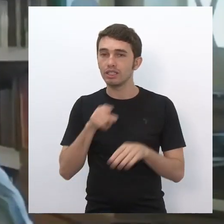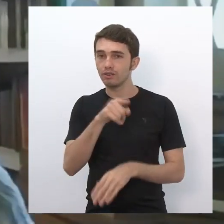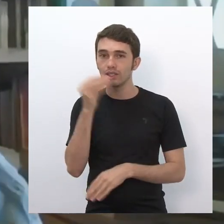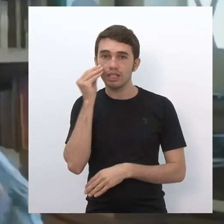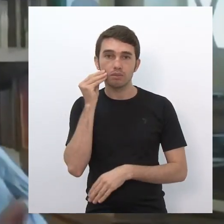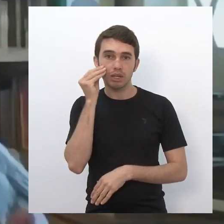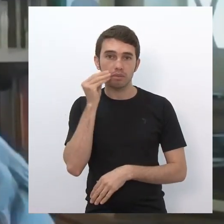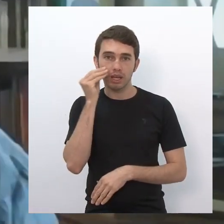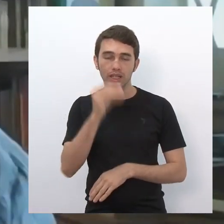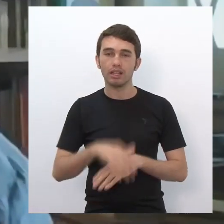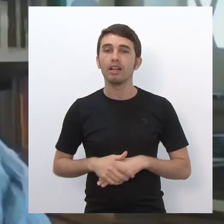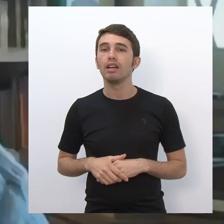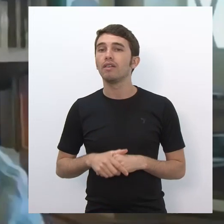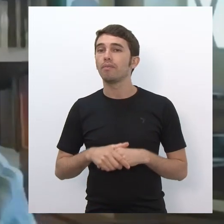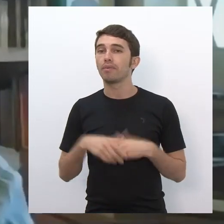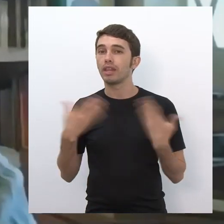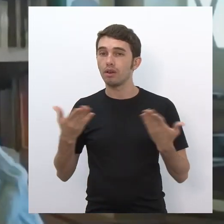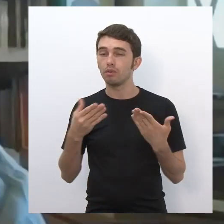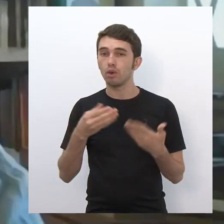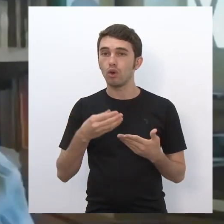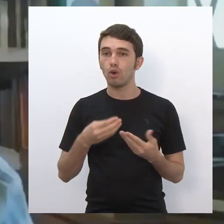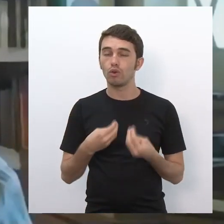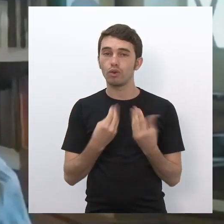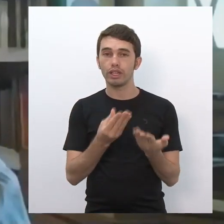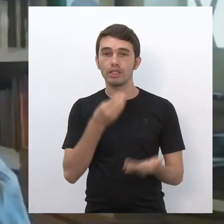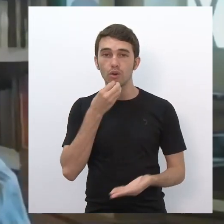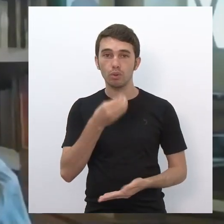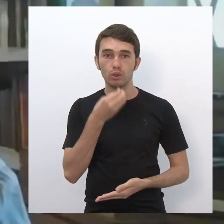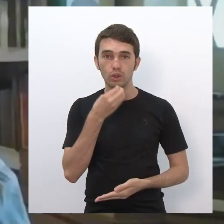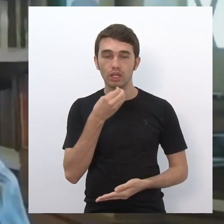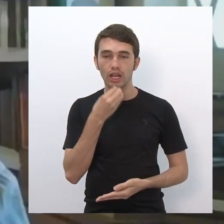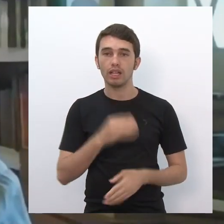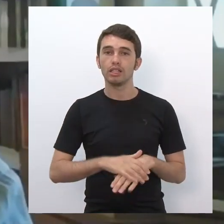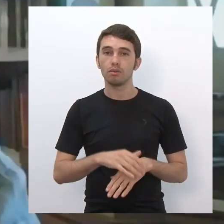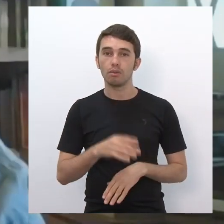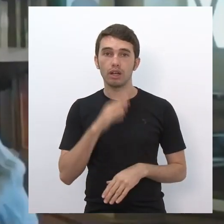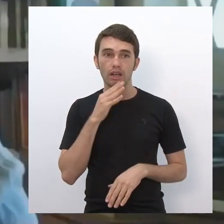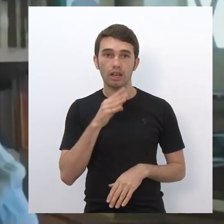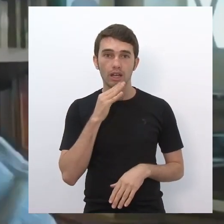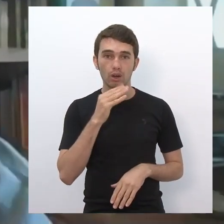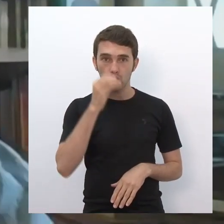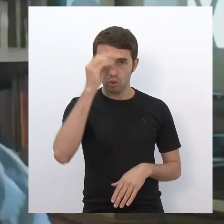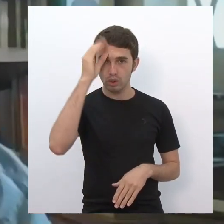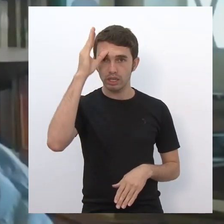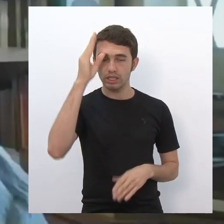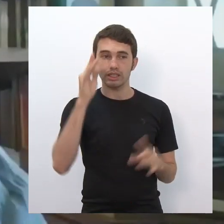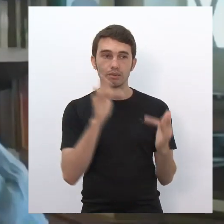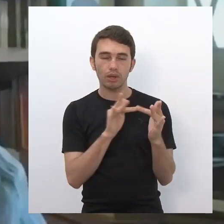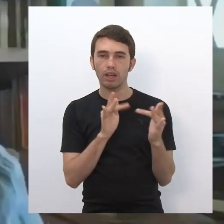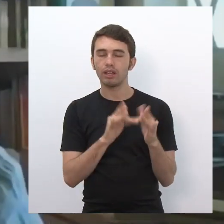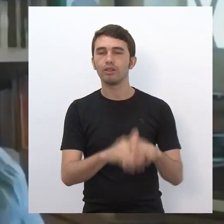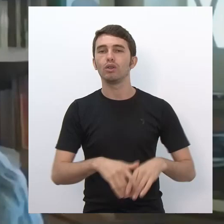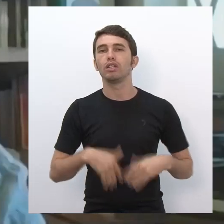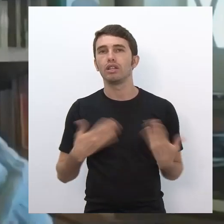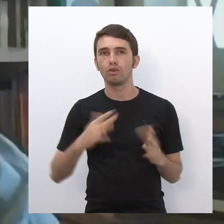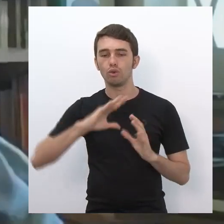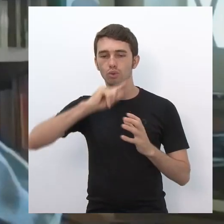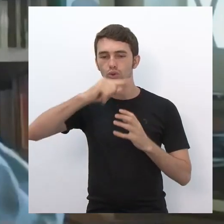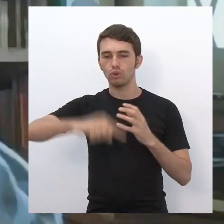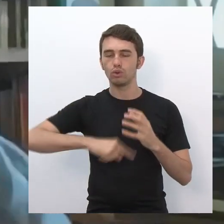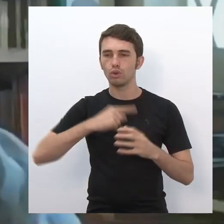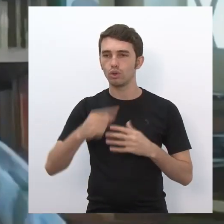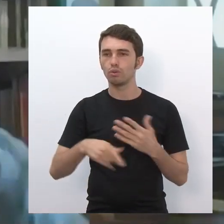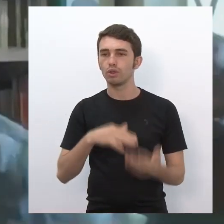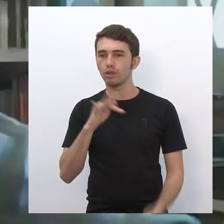experimenta. Ela tem que oferecer oportunidades de relação com o conhecimento. Por isso que no mundo inteiro, por exemplo, os Fab